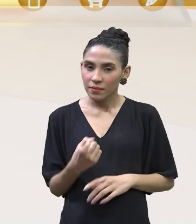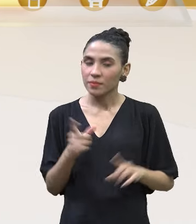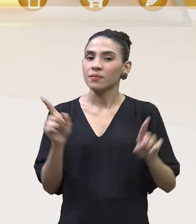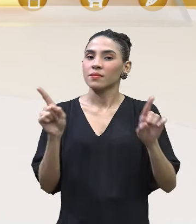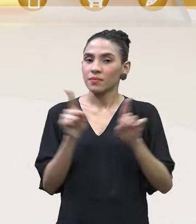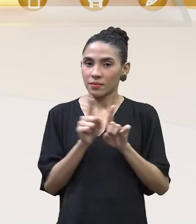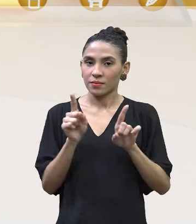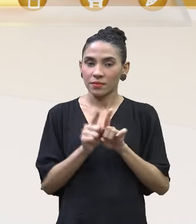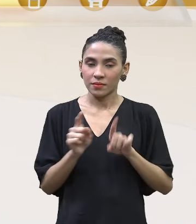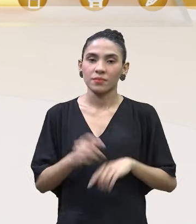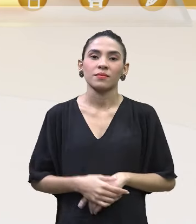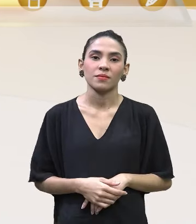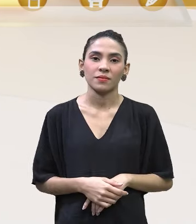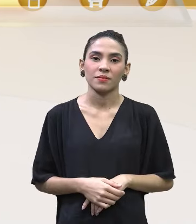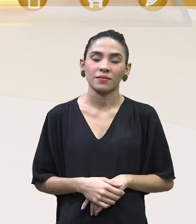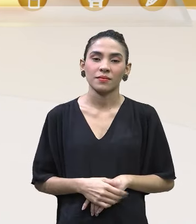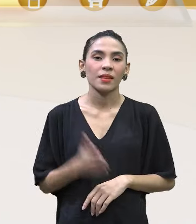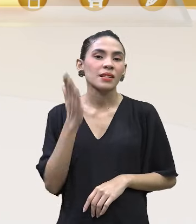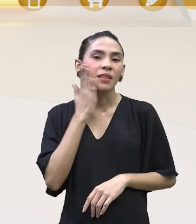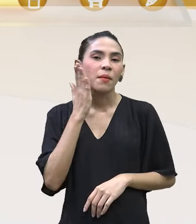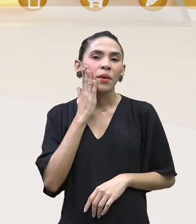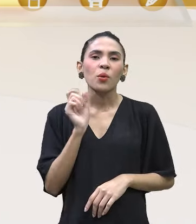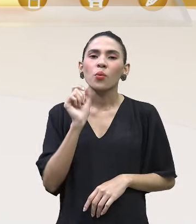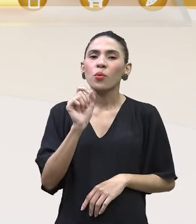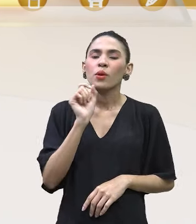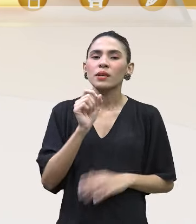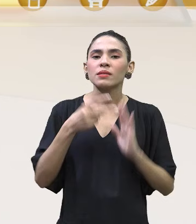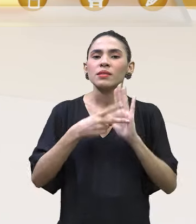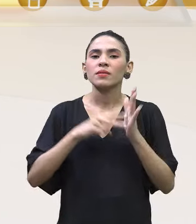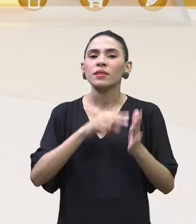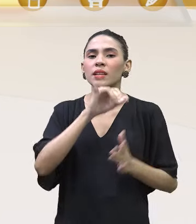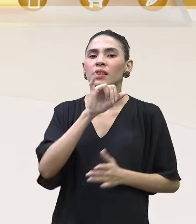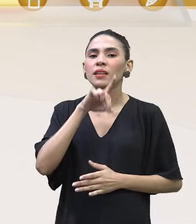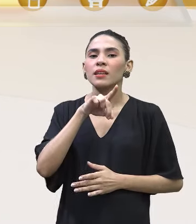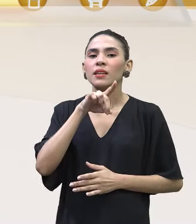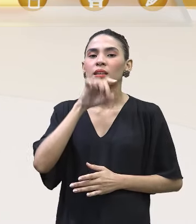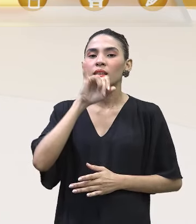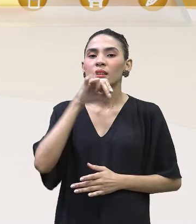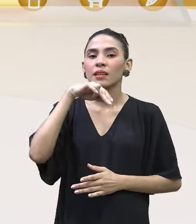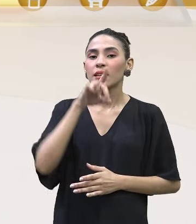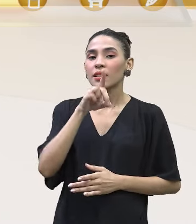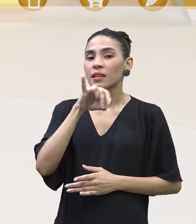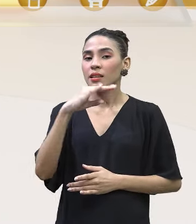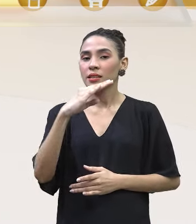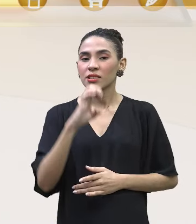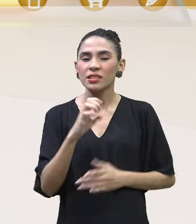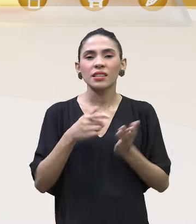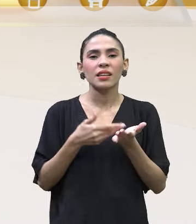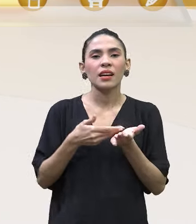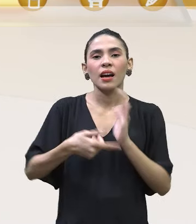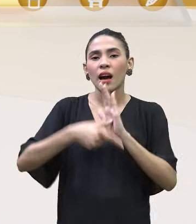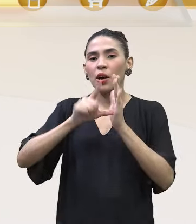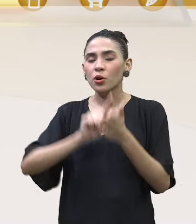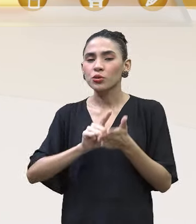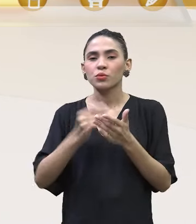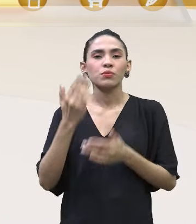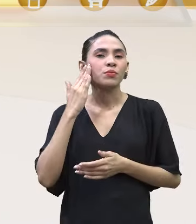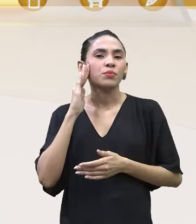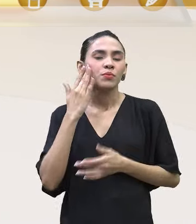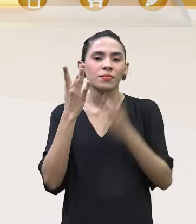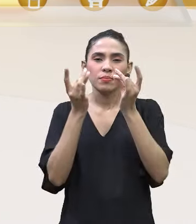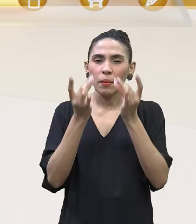também aí saber o que é um índice antes de começar a conhecer e a entender cada um é